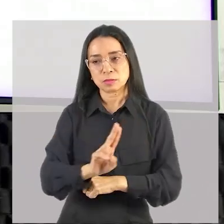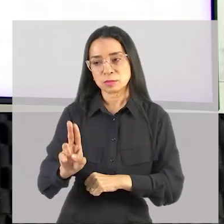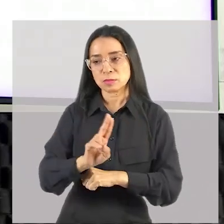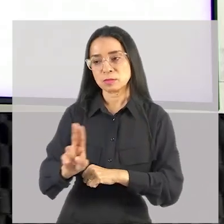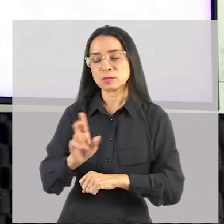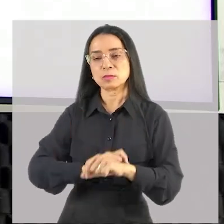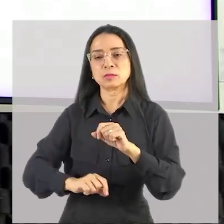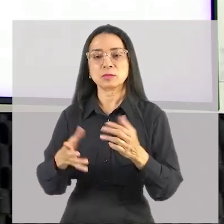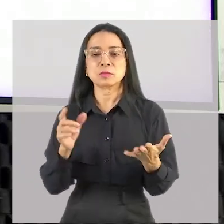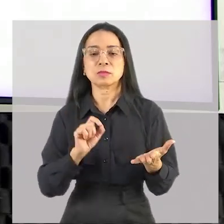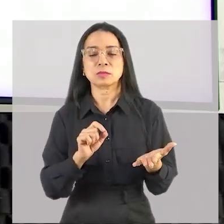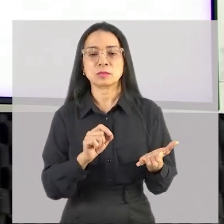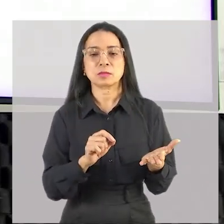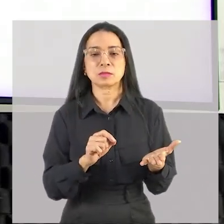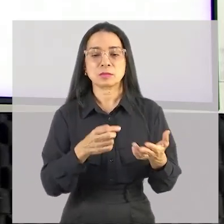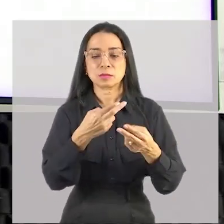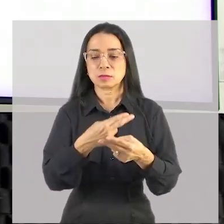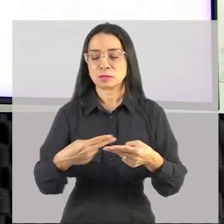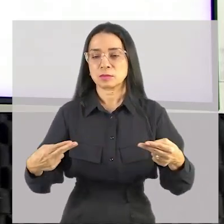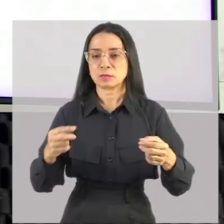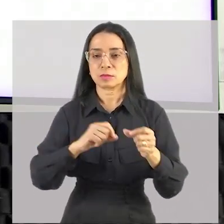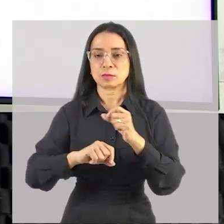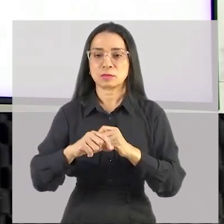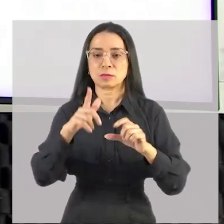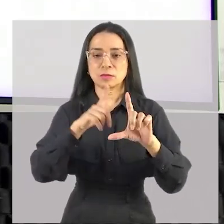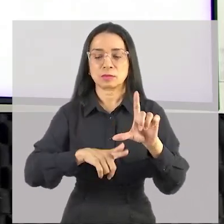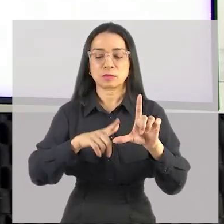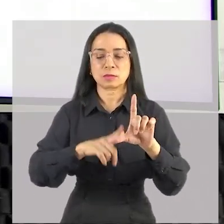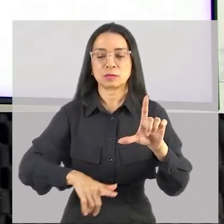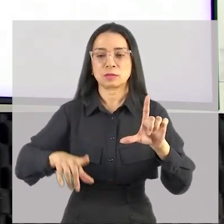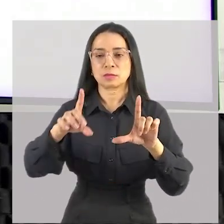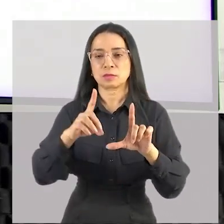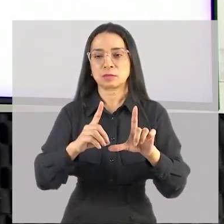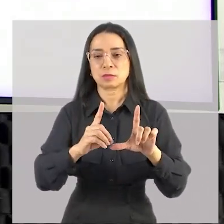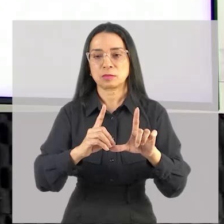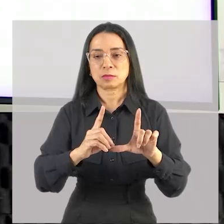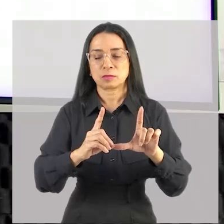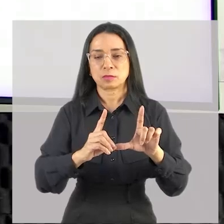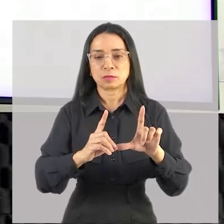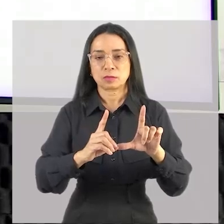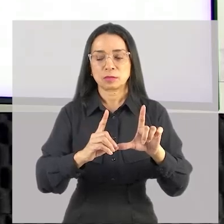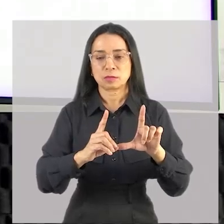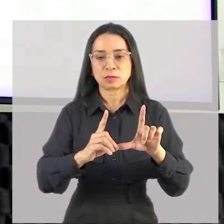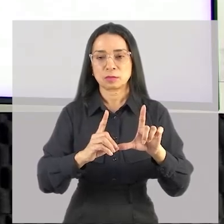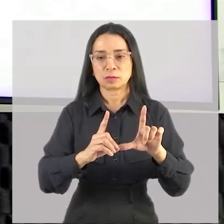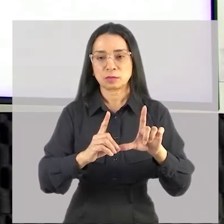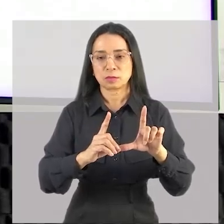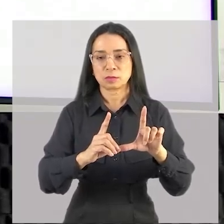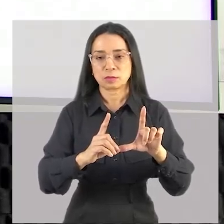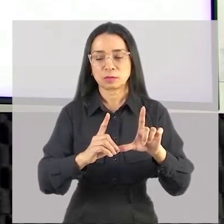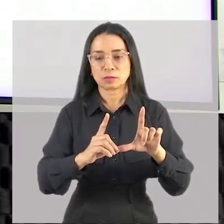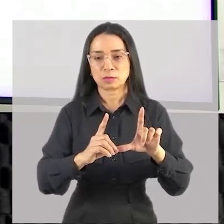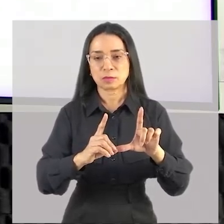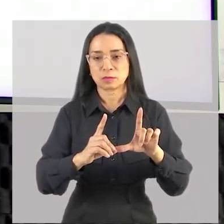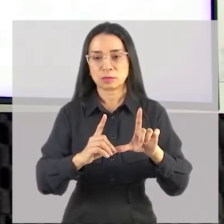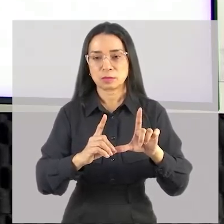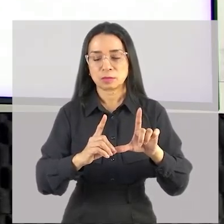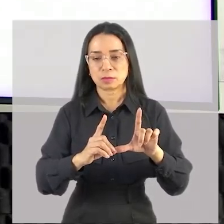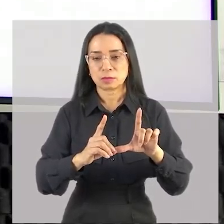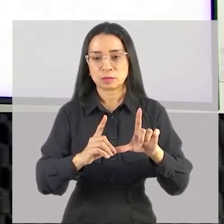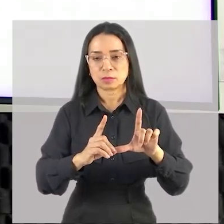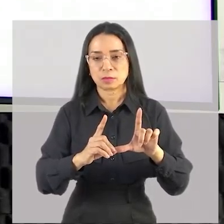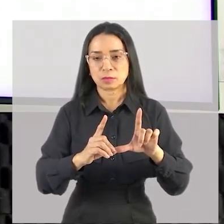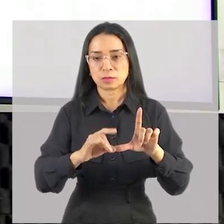vai nomenclaturar algo. Ironia e prosopopeia. A ironia você diz exatamente o